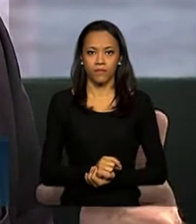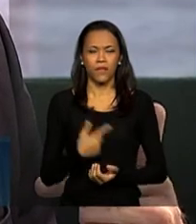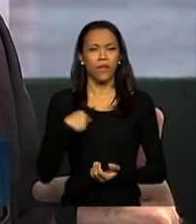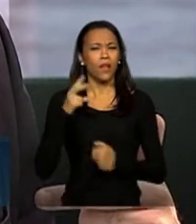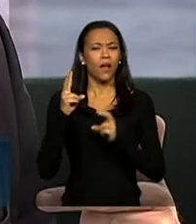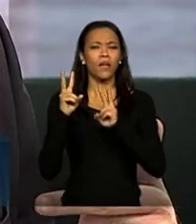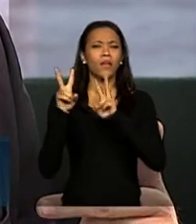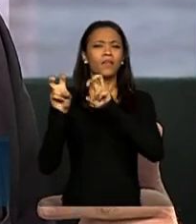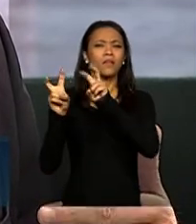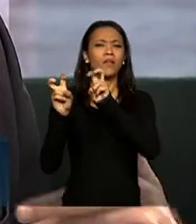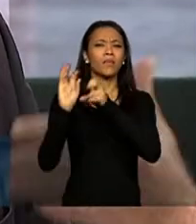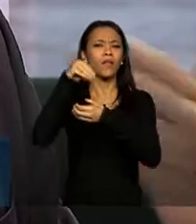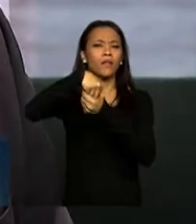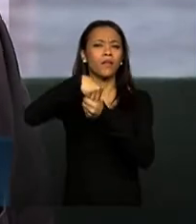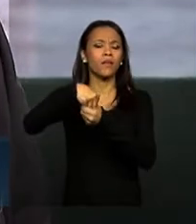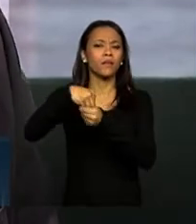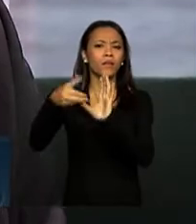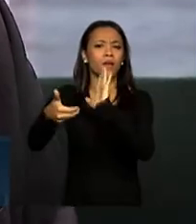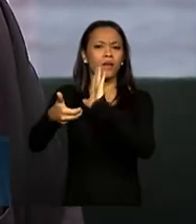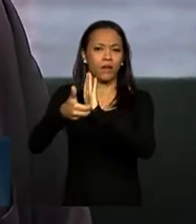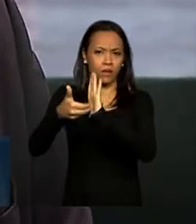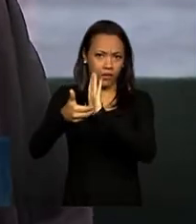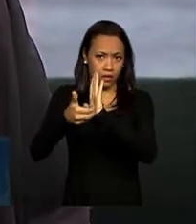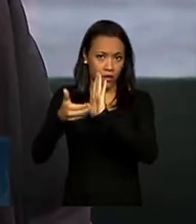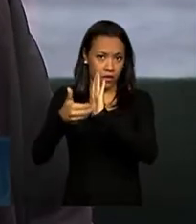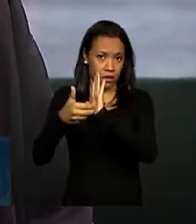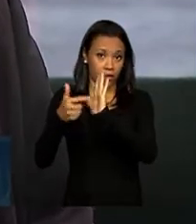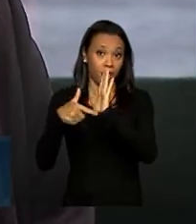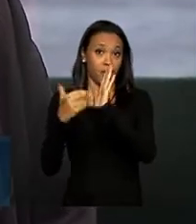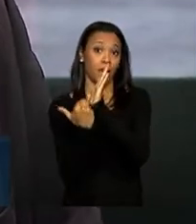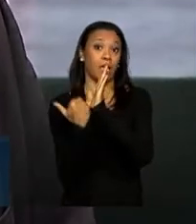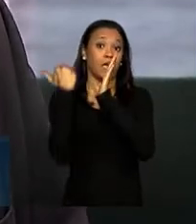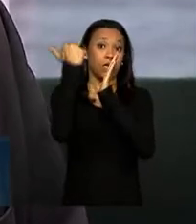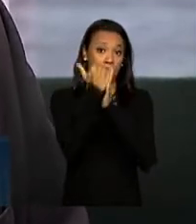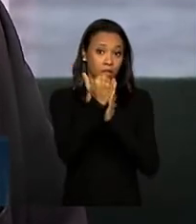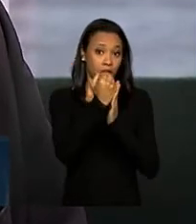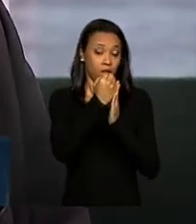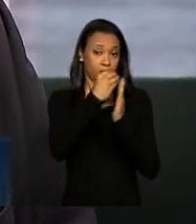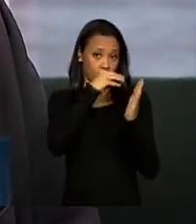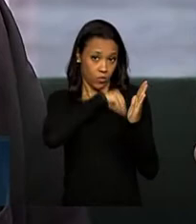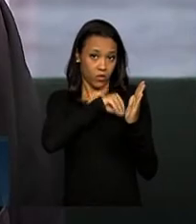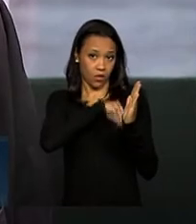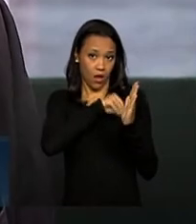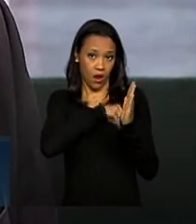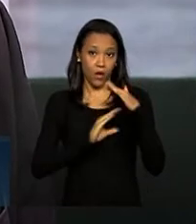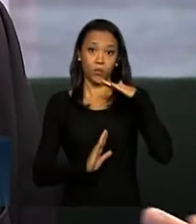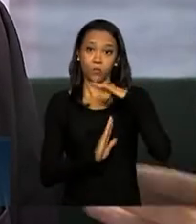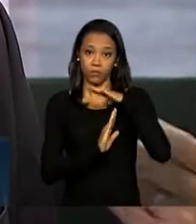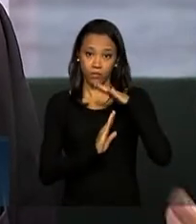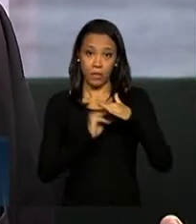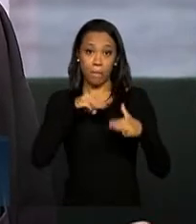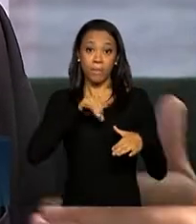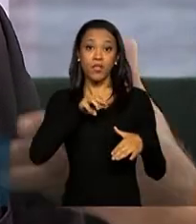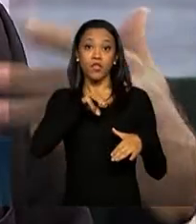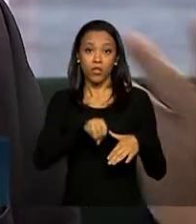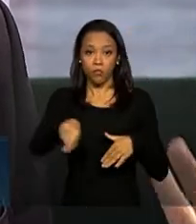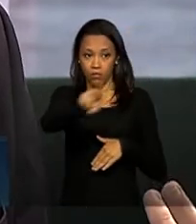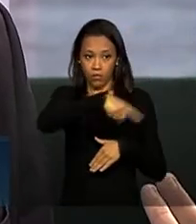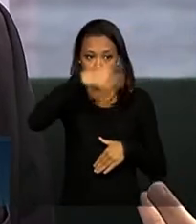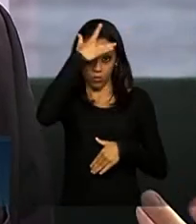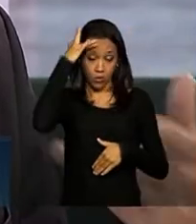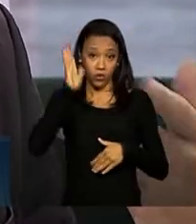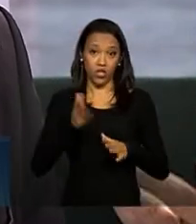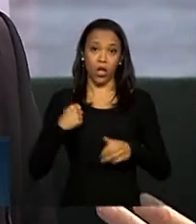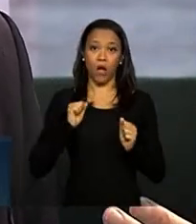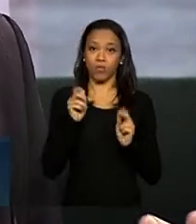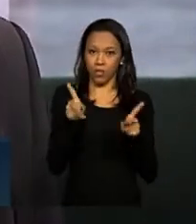pauta que está na Câmara hoje, que é estender o reajuste do salário mínimo para os aposentados? Na semana passada, o líder do governo disse que era possível trabalhar numa